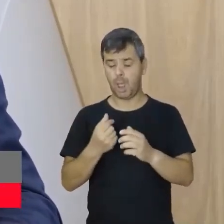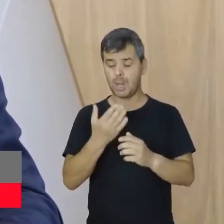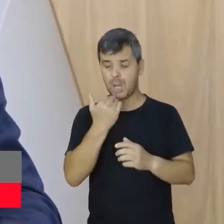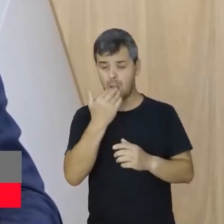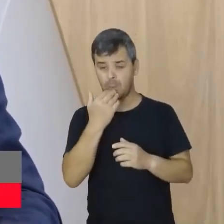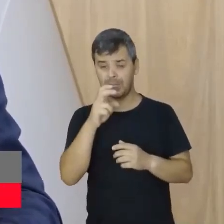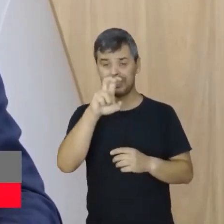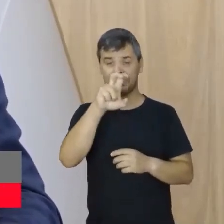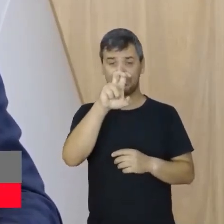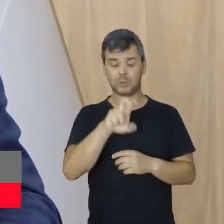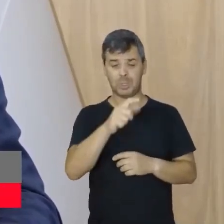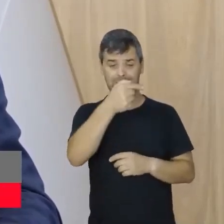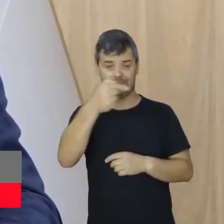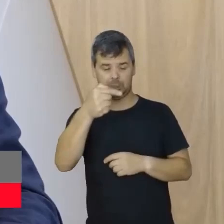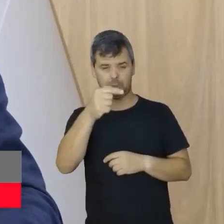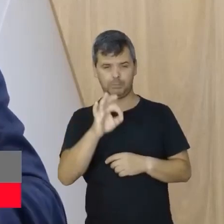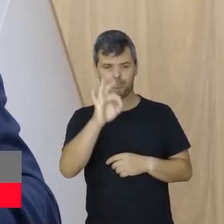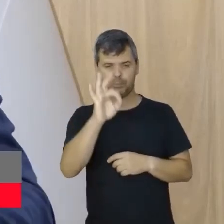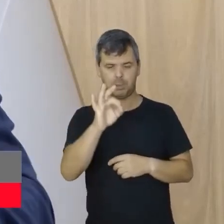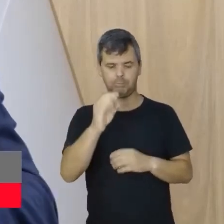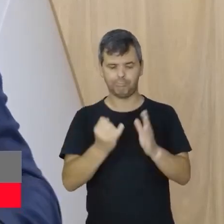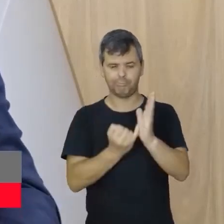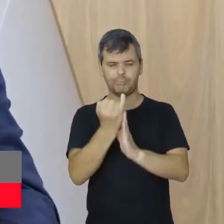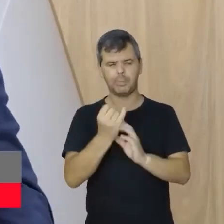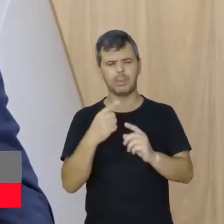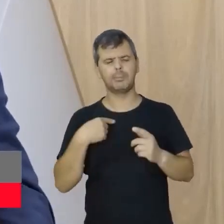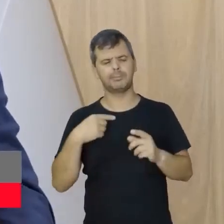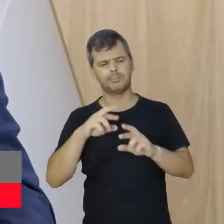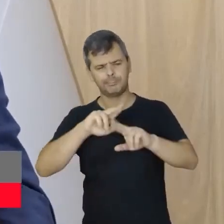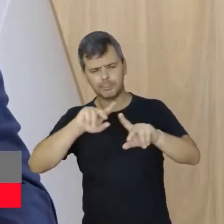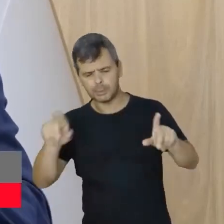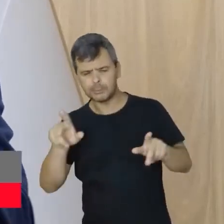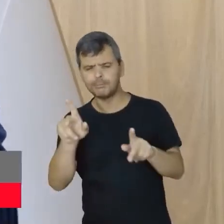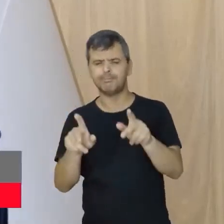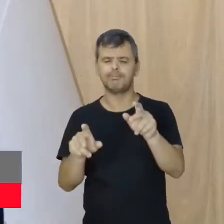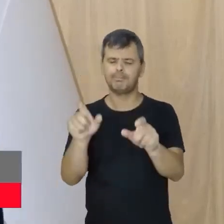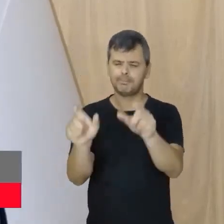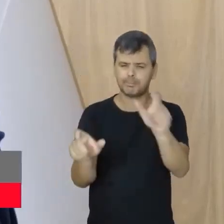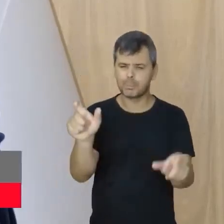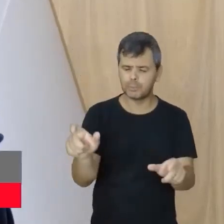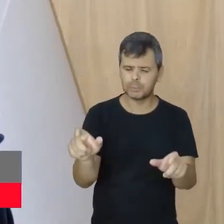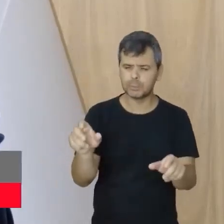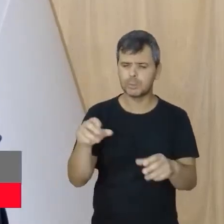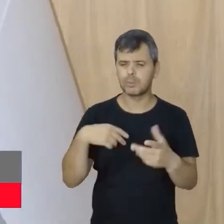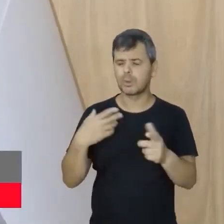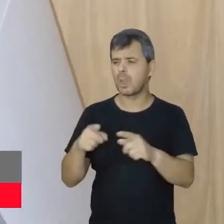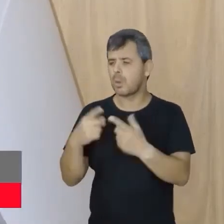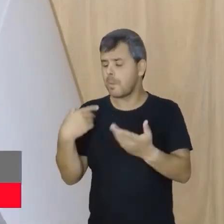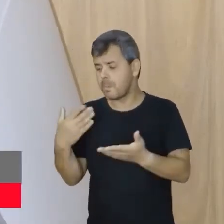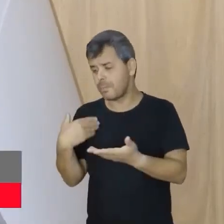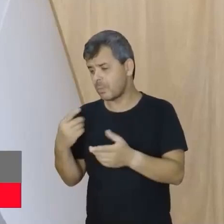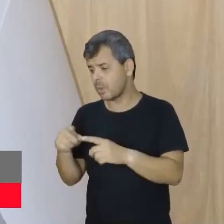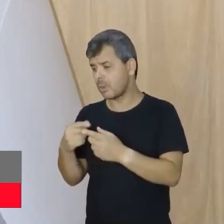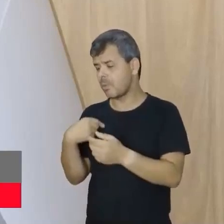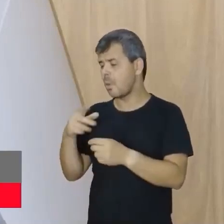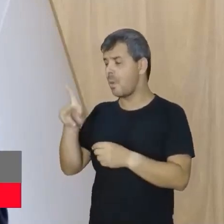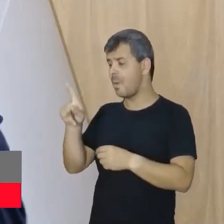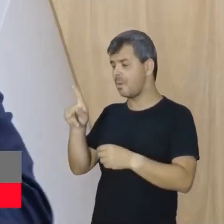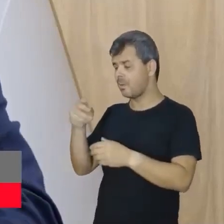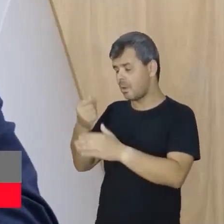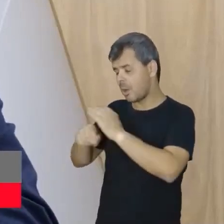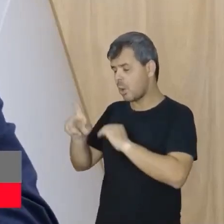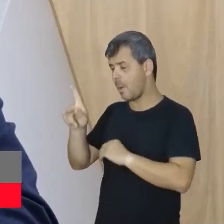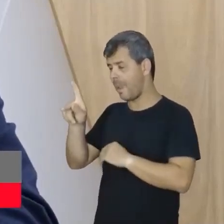foi de 57%. Muitos brasileiros e brasileiras que ficaram inadimplentes, que foram para o SPC, que foram